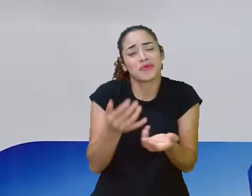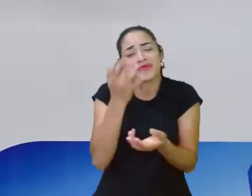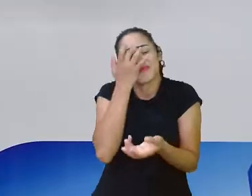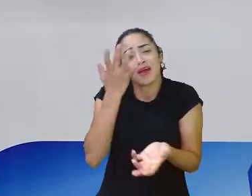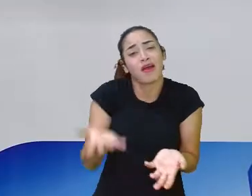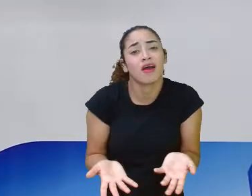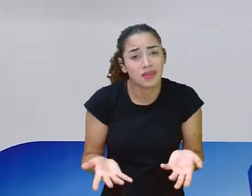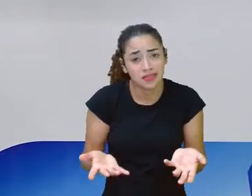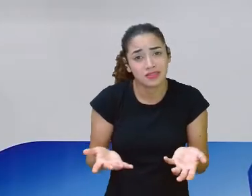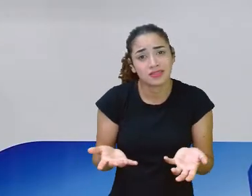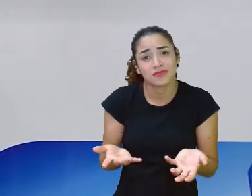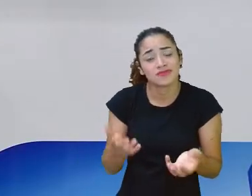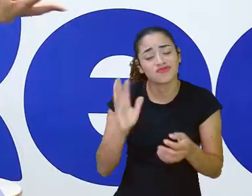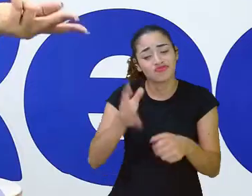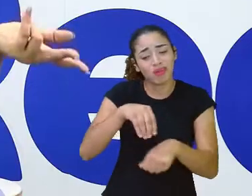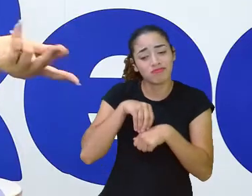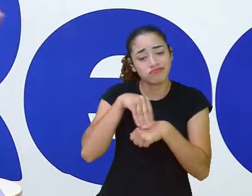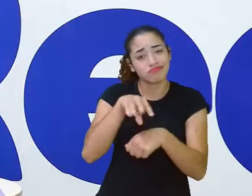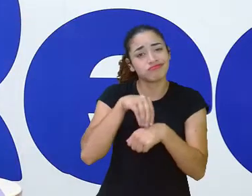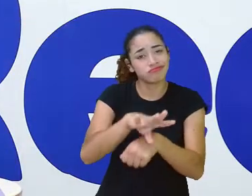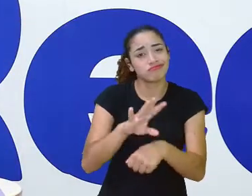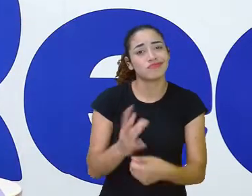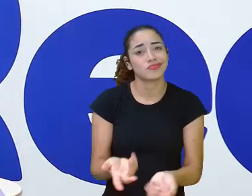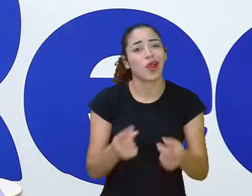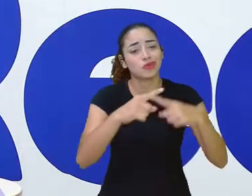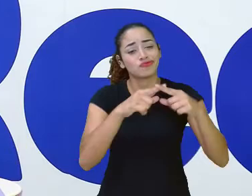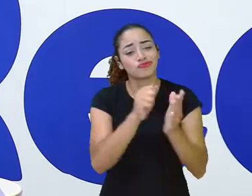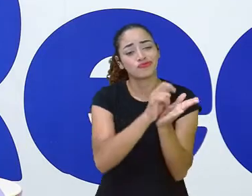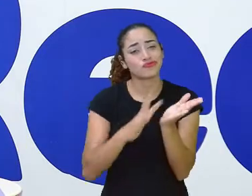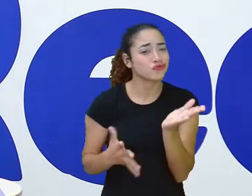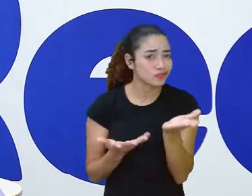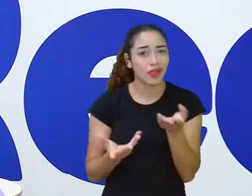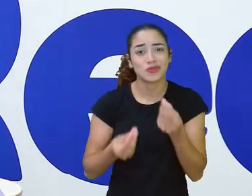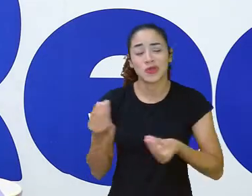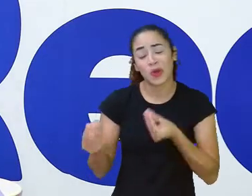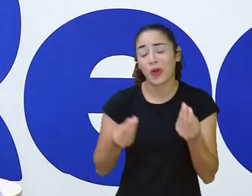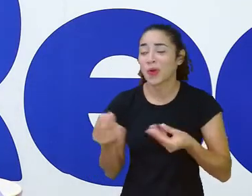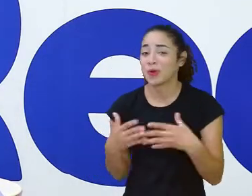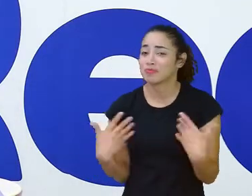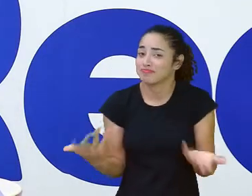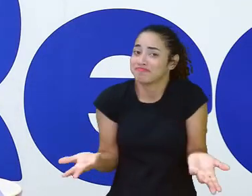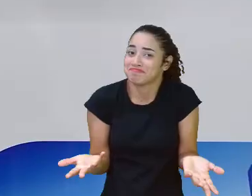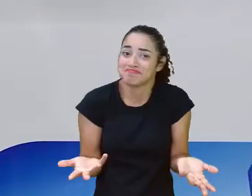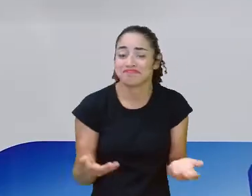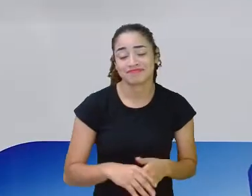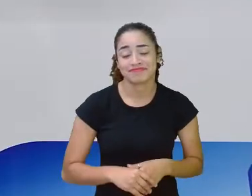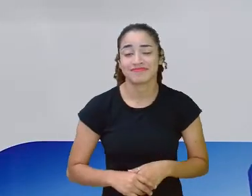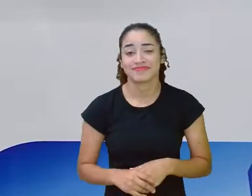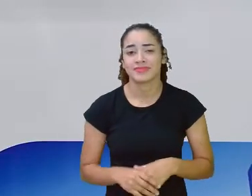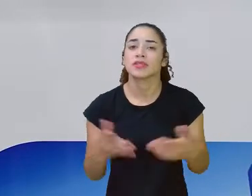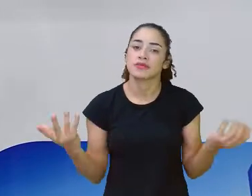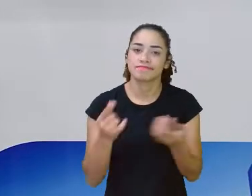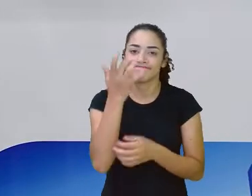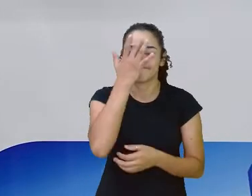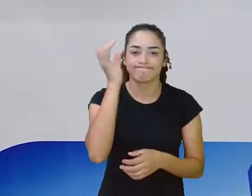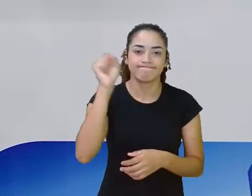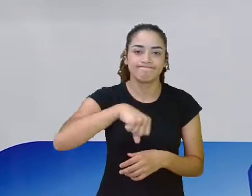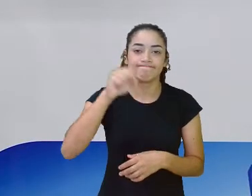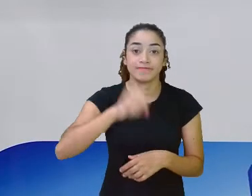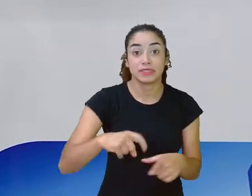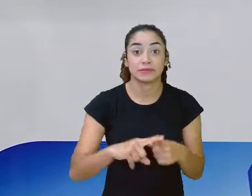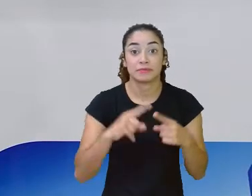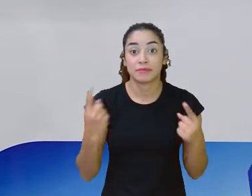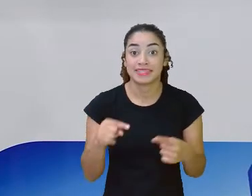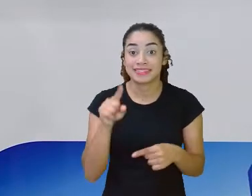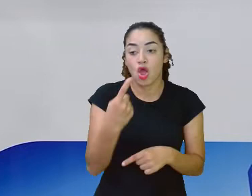Agora ficou, Você já deu né? a dica total da atividade, só precisava botar os 2 potezinhos. Agora ficou fácil, mas essa é uma